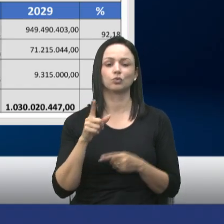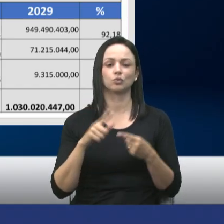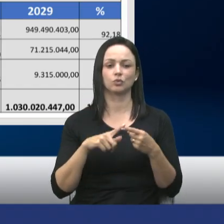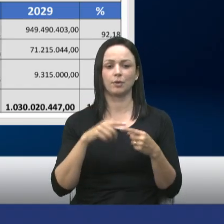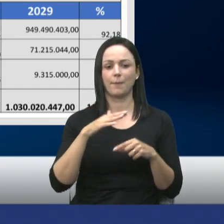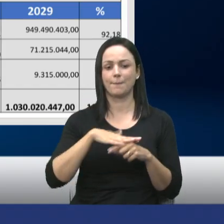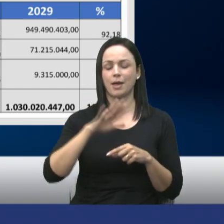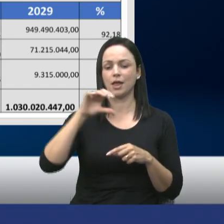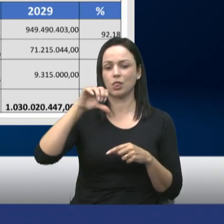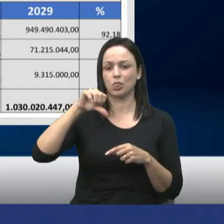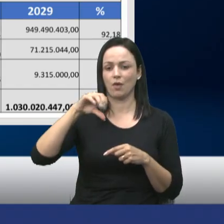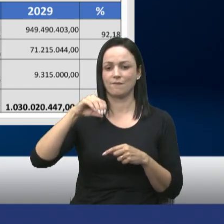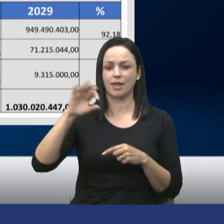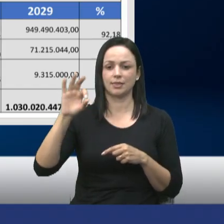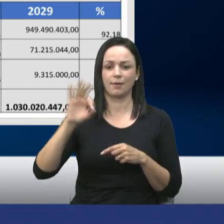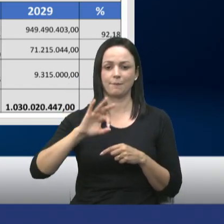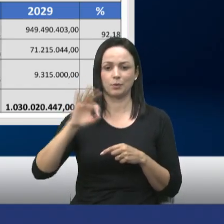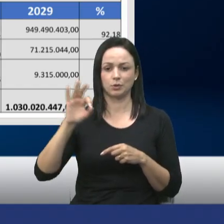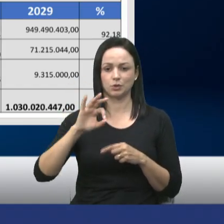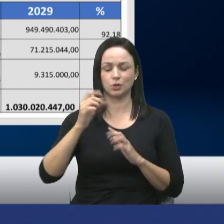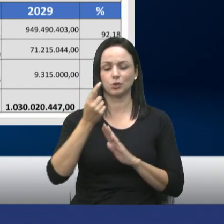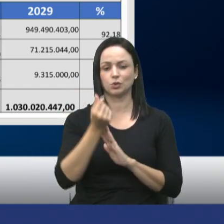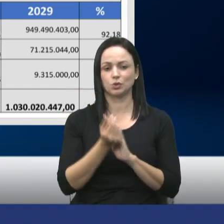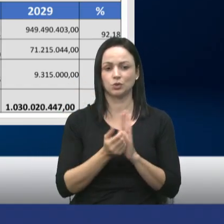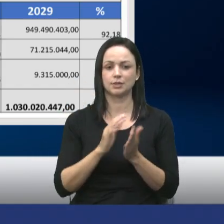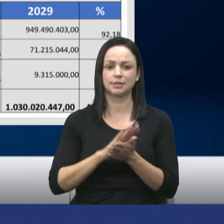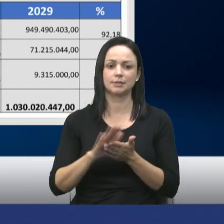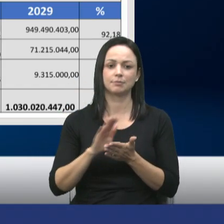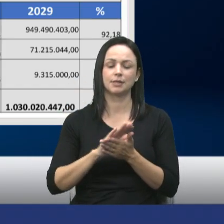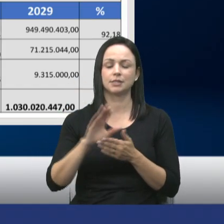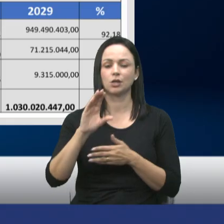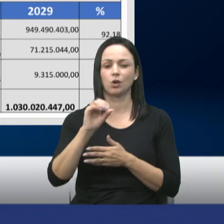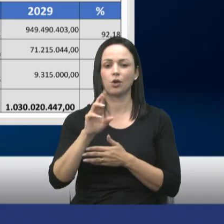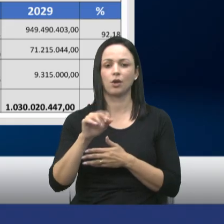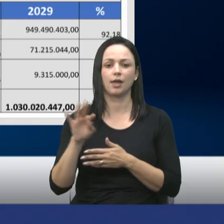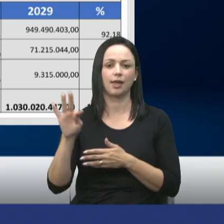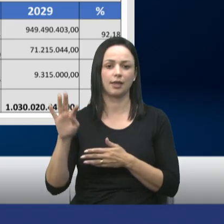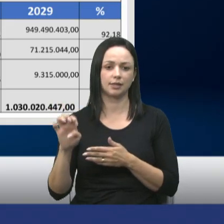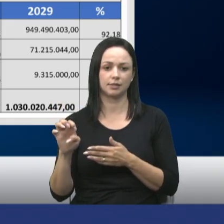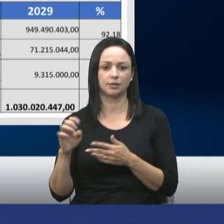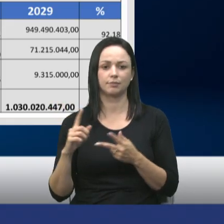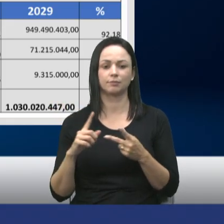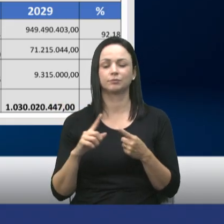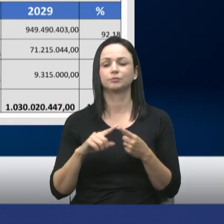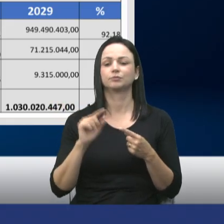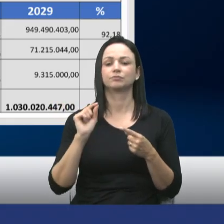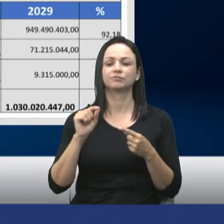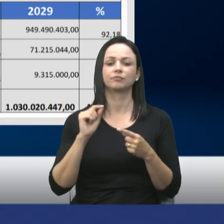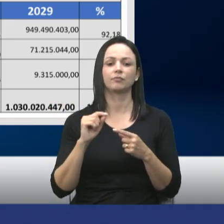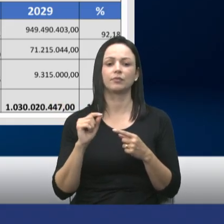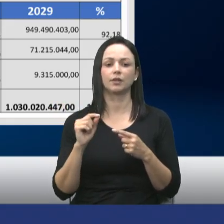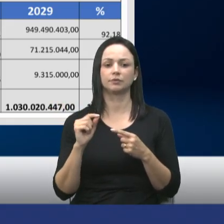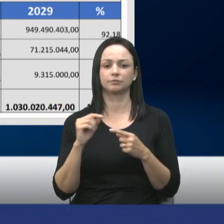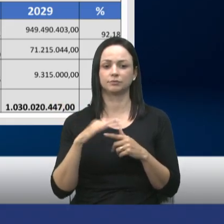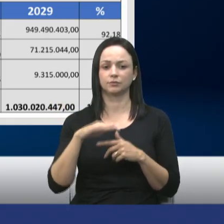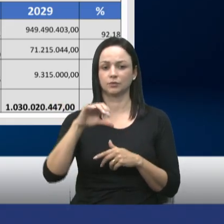de 90% do orçamento com despesas correntes, que corresponderá a mais de 940 milhões